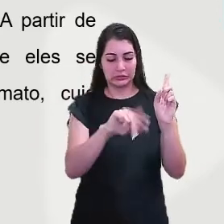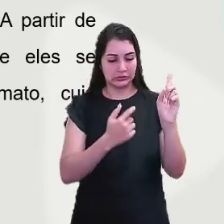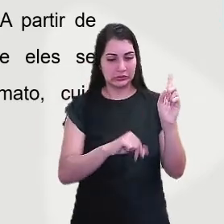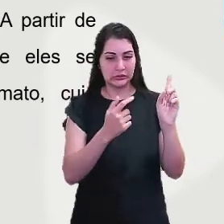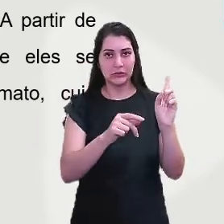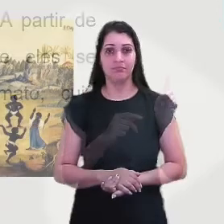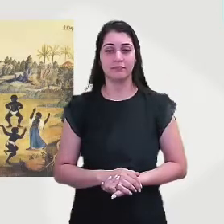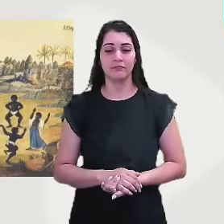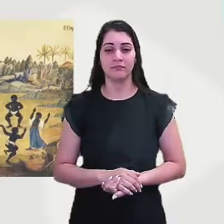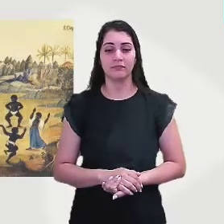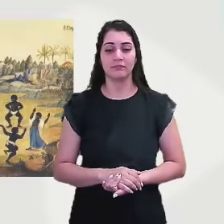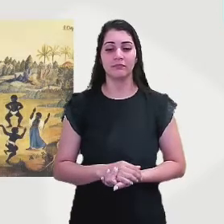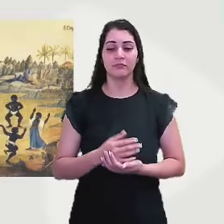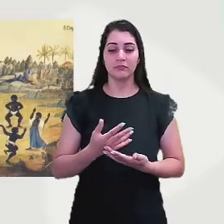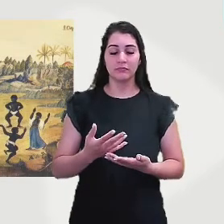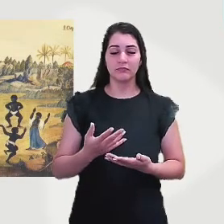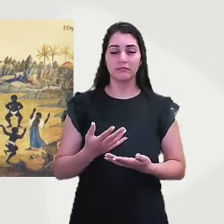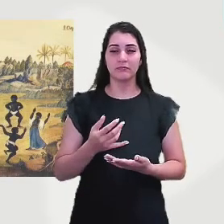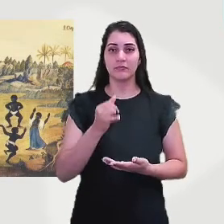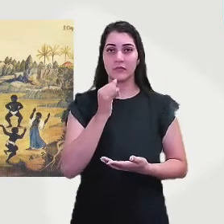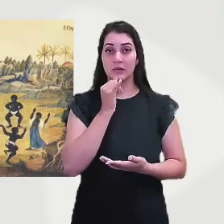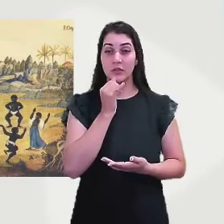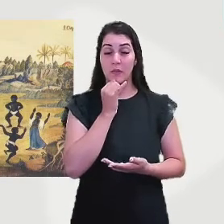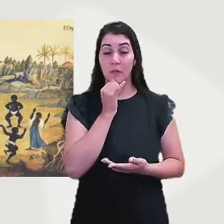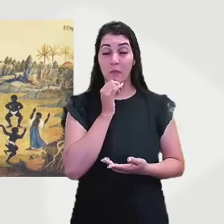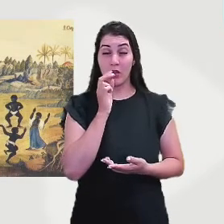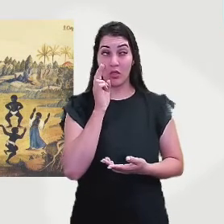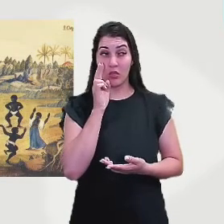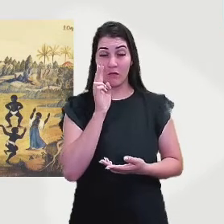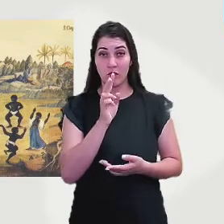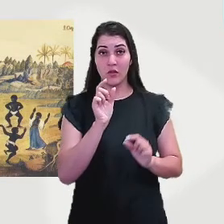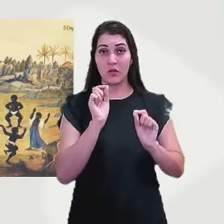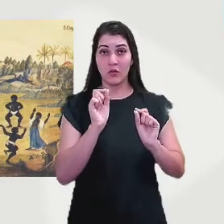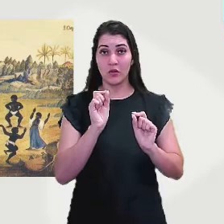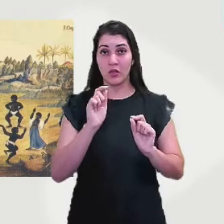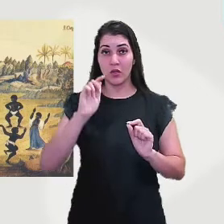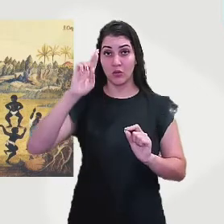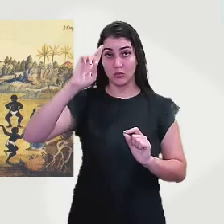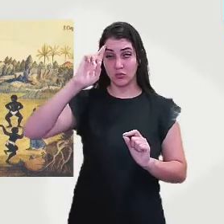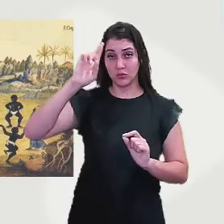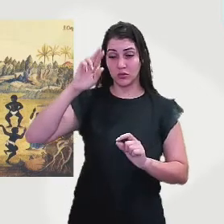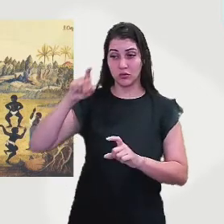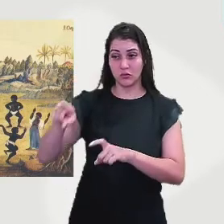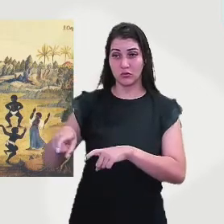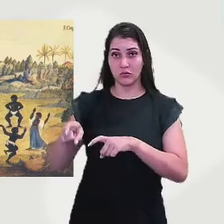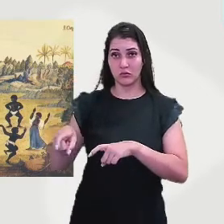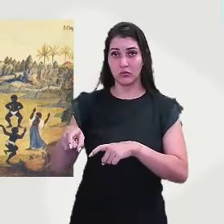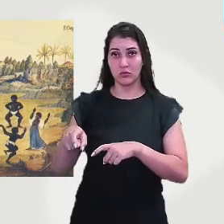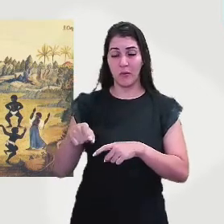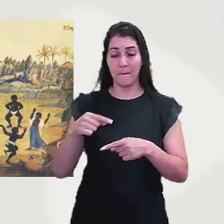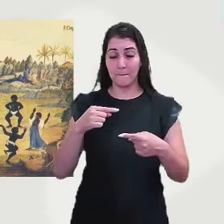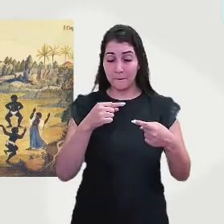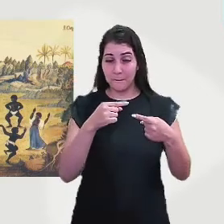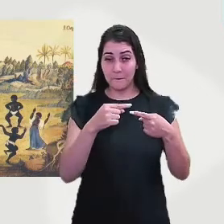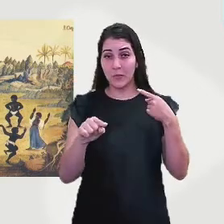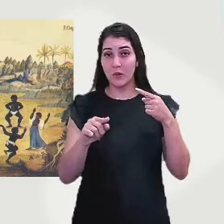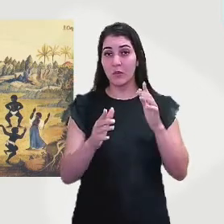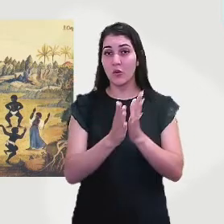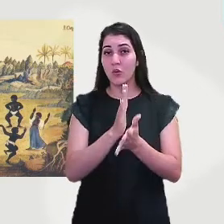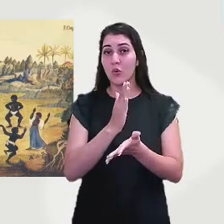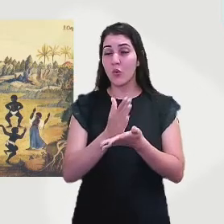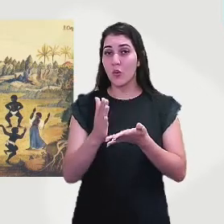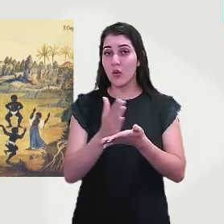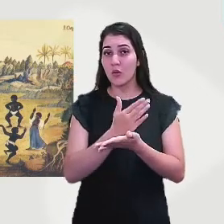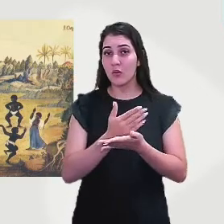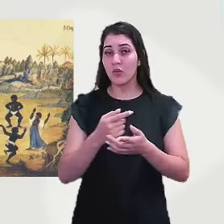da defesa. Para não levantarem suspeitos, os senhores de engenho proibiam que praticassem qualquer tipo de esporte. Vejam